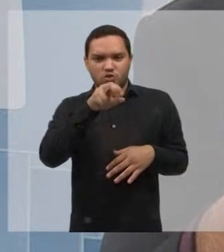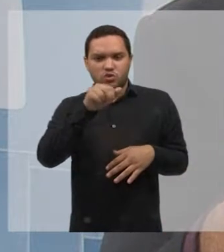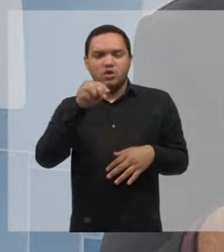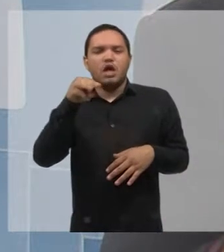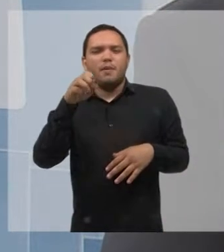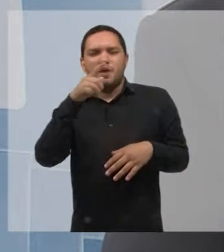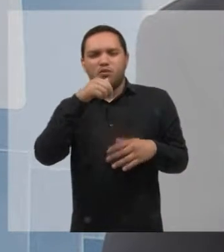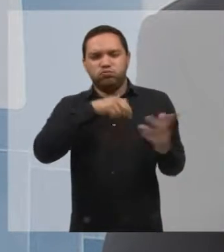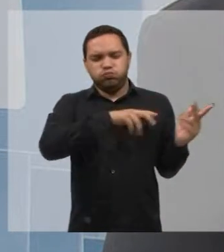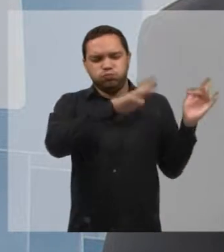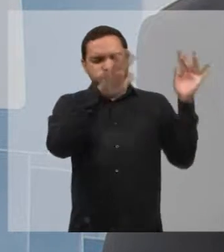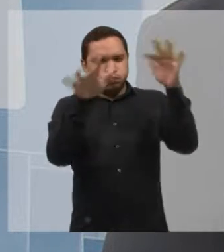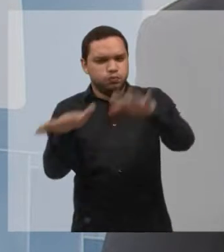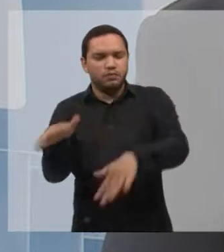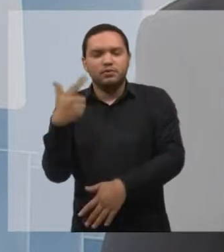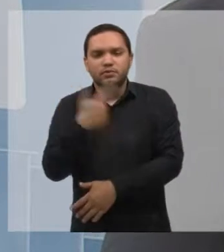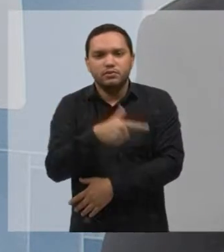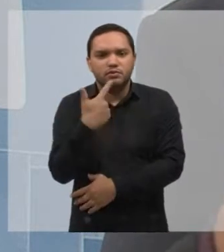temos